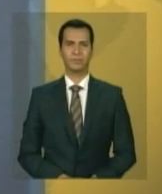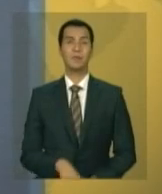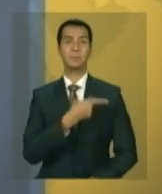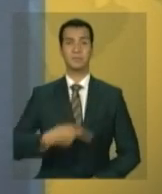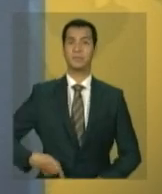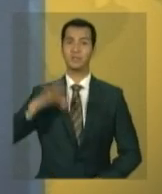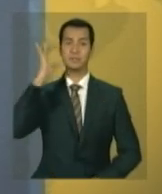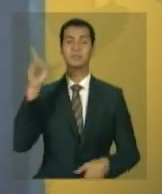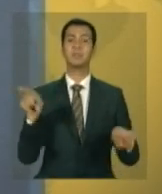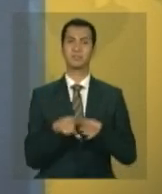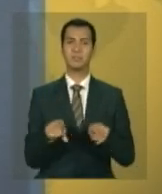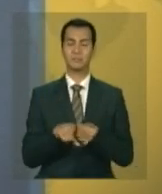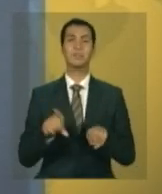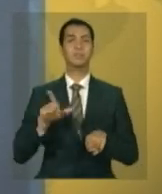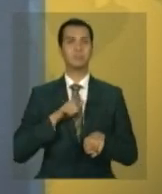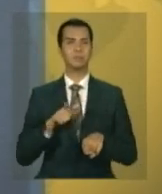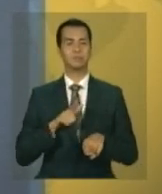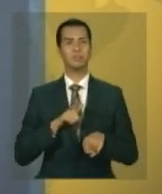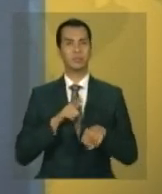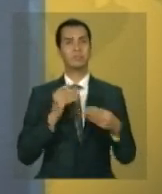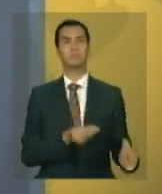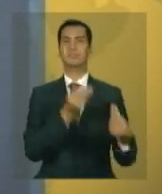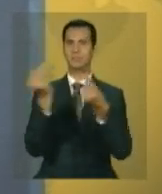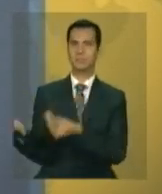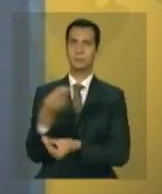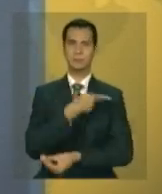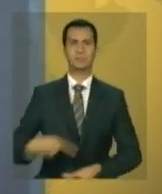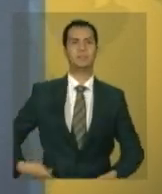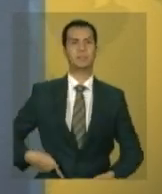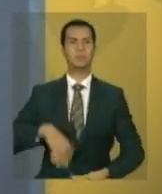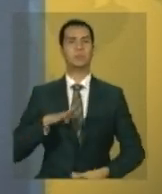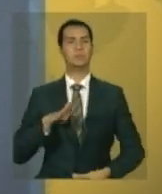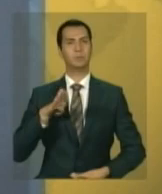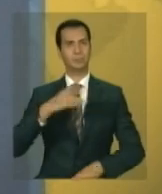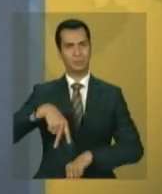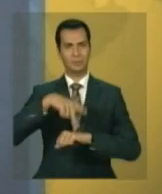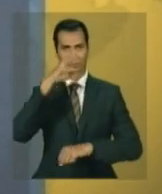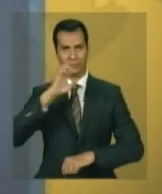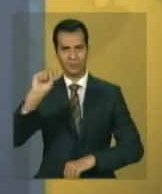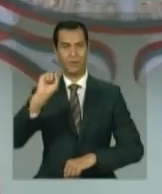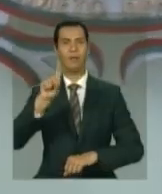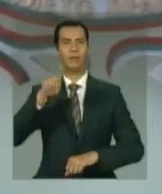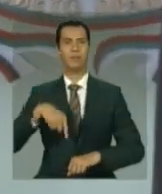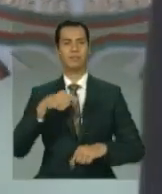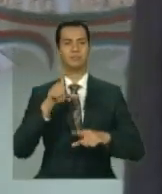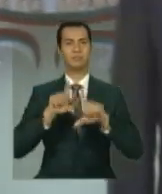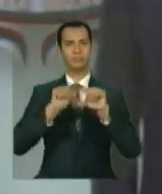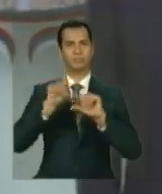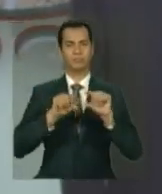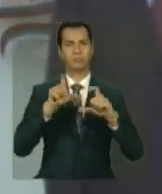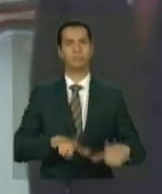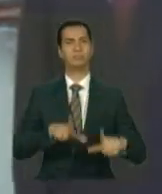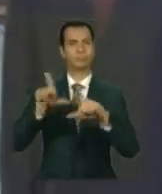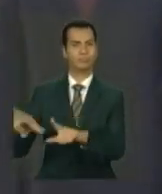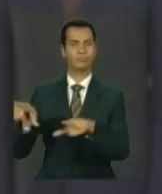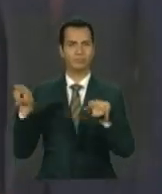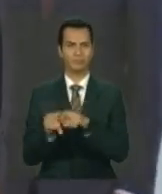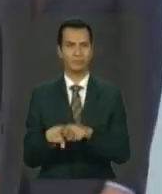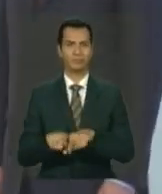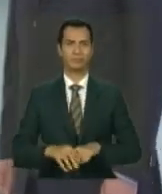por sua vez, concedeu ao presidente búlgaro a Ordem Nacional do Cruzeiro do Sul. A presidenta da República